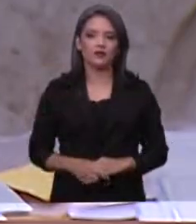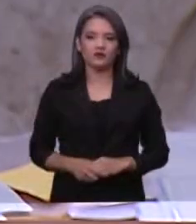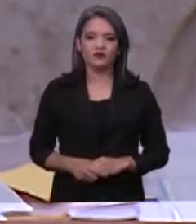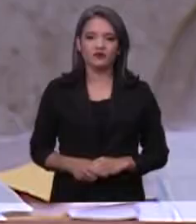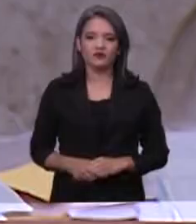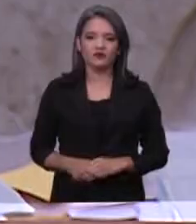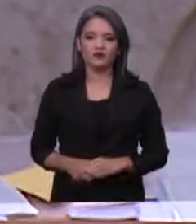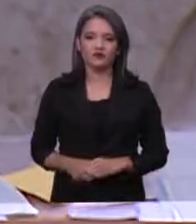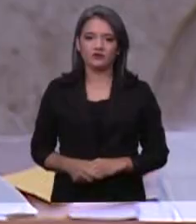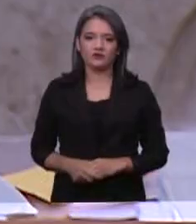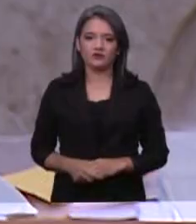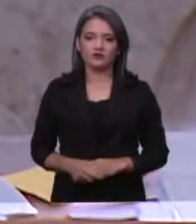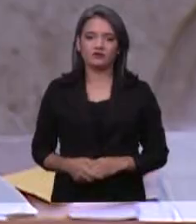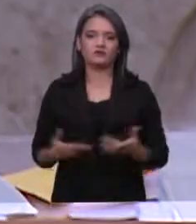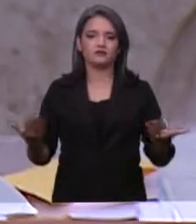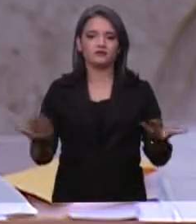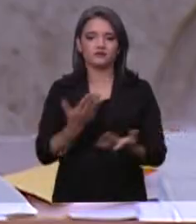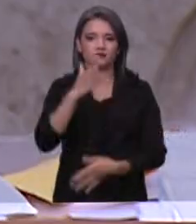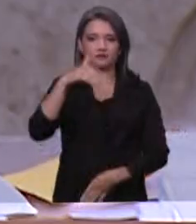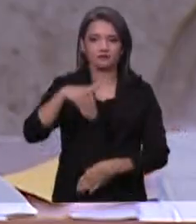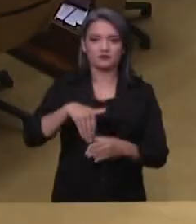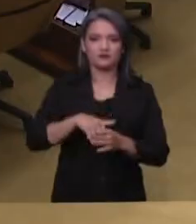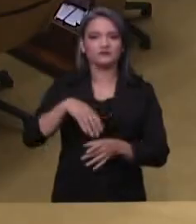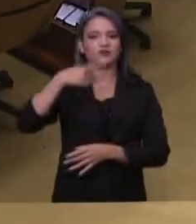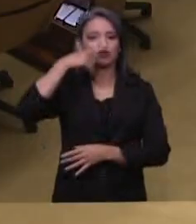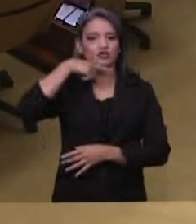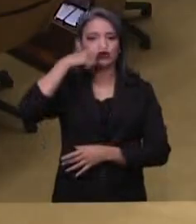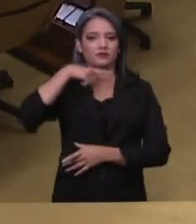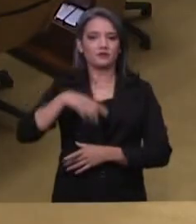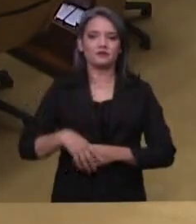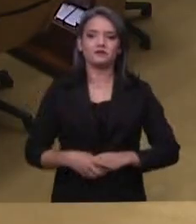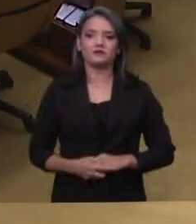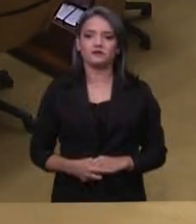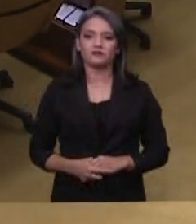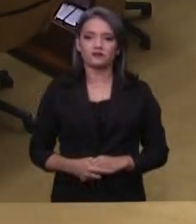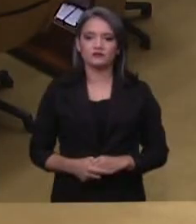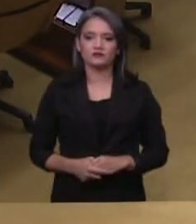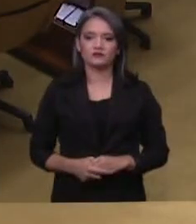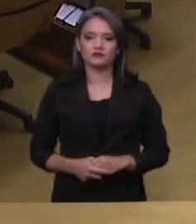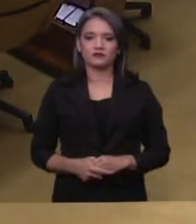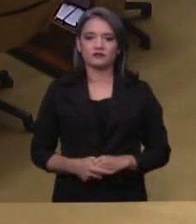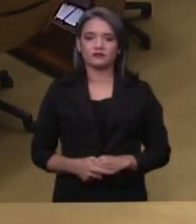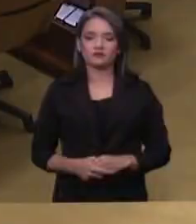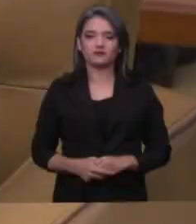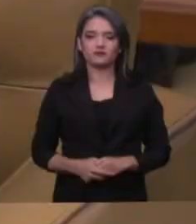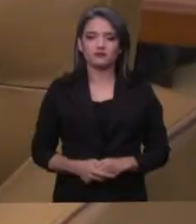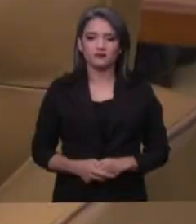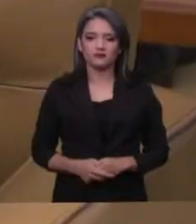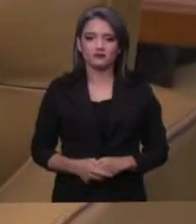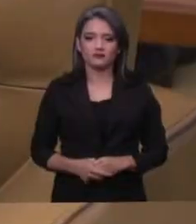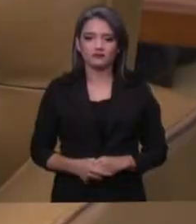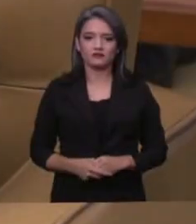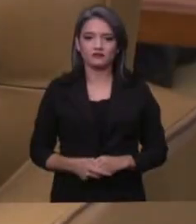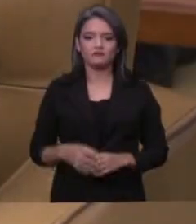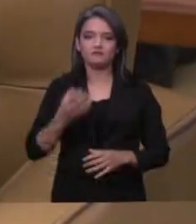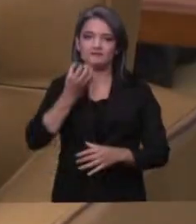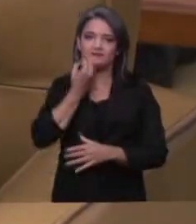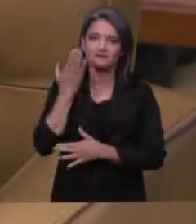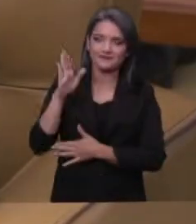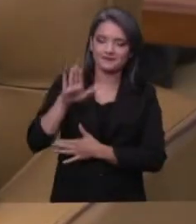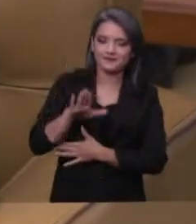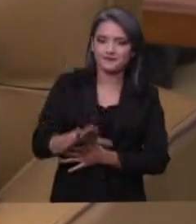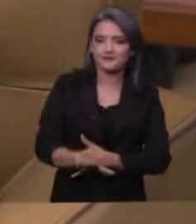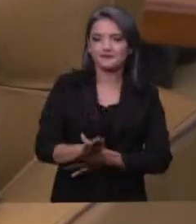o voto do nosso decano, o ministro Gilmar Mendes. Boa tarde, senhora presidente. Boa tarde,